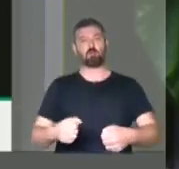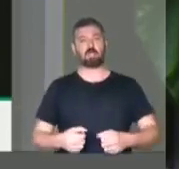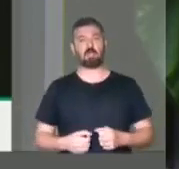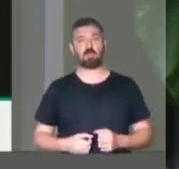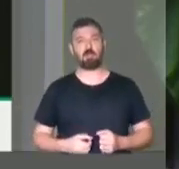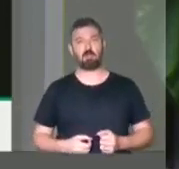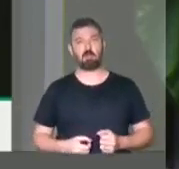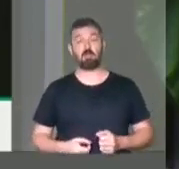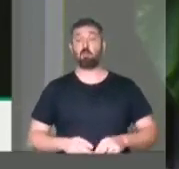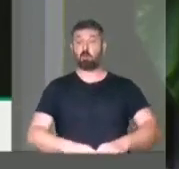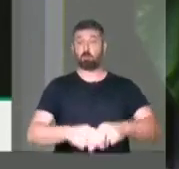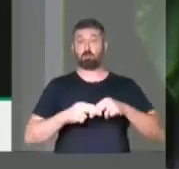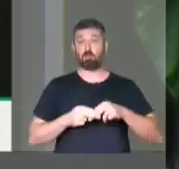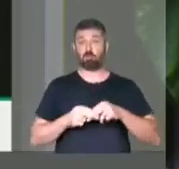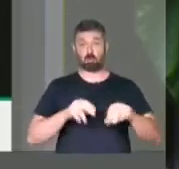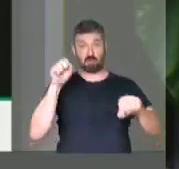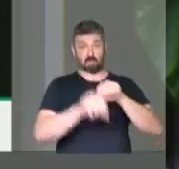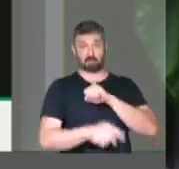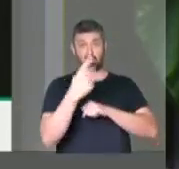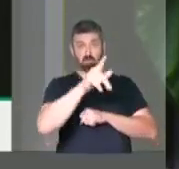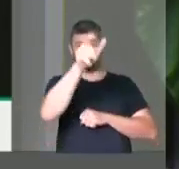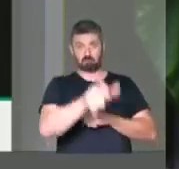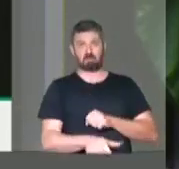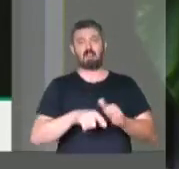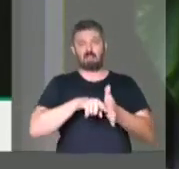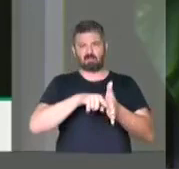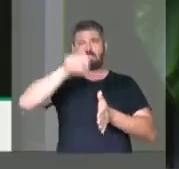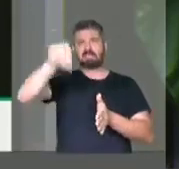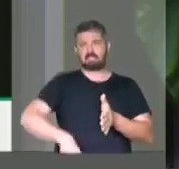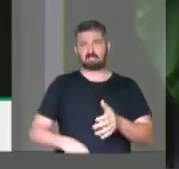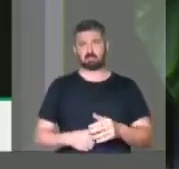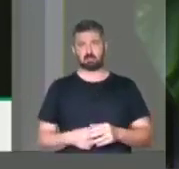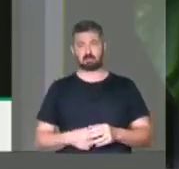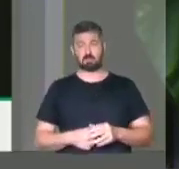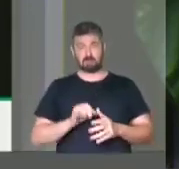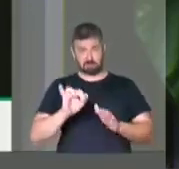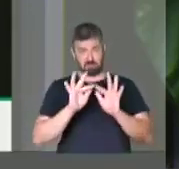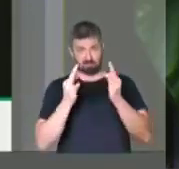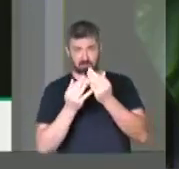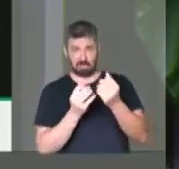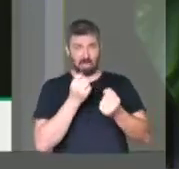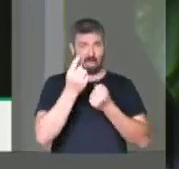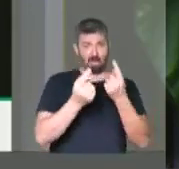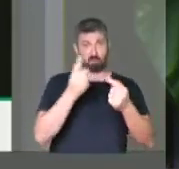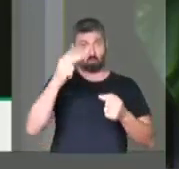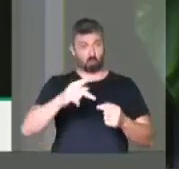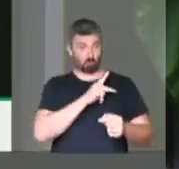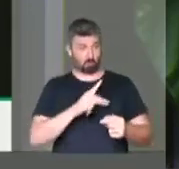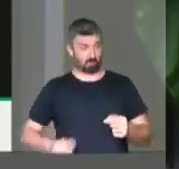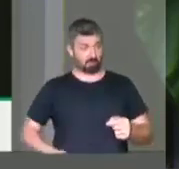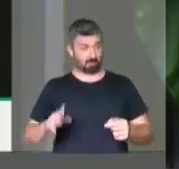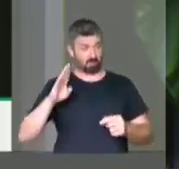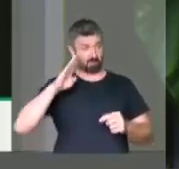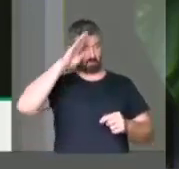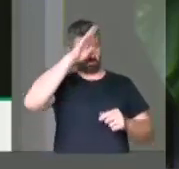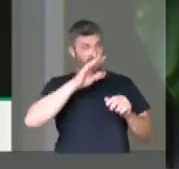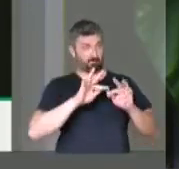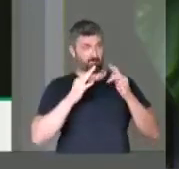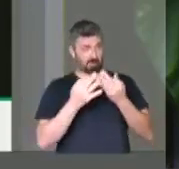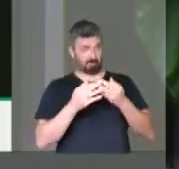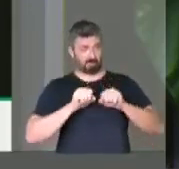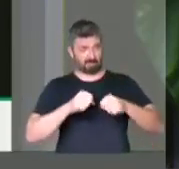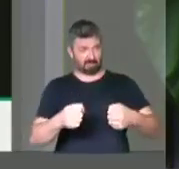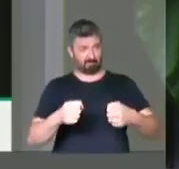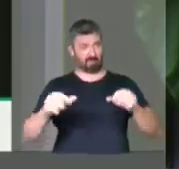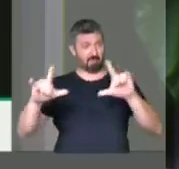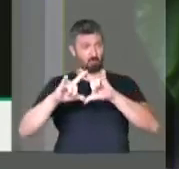política. Por isso que o seu assassinato tem sim que ser investigado. Se alguma família, como a família do presidente, defende tortura e defende